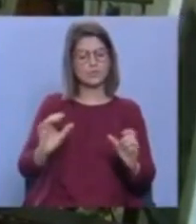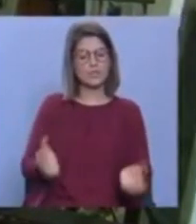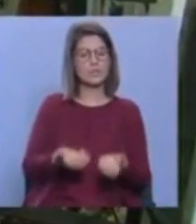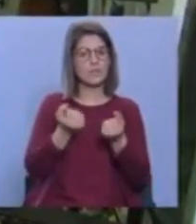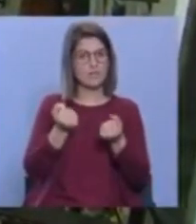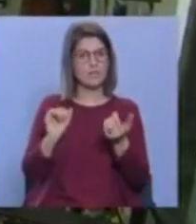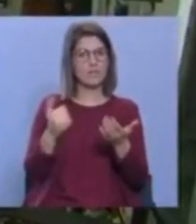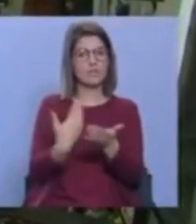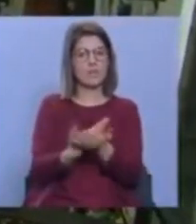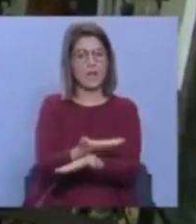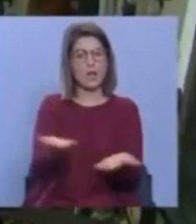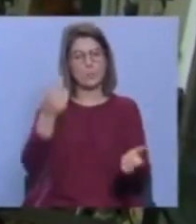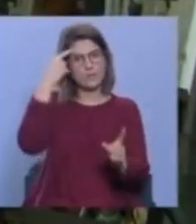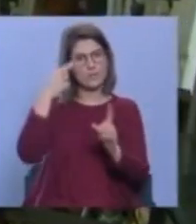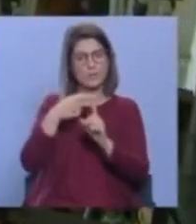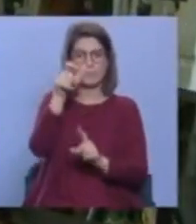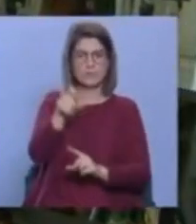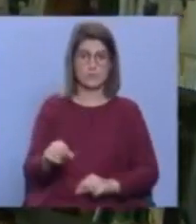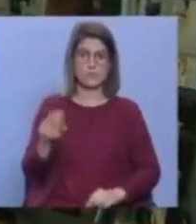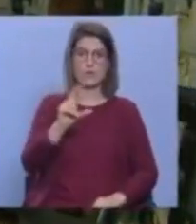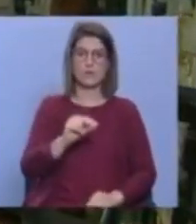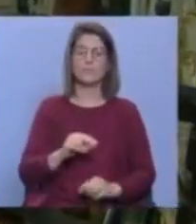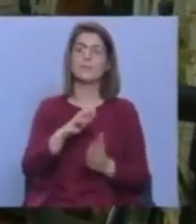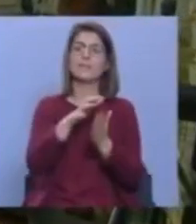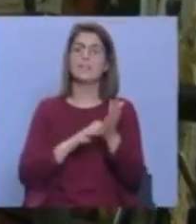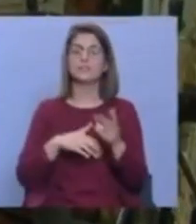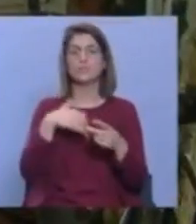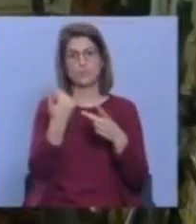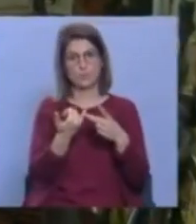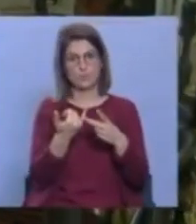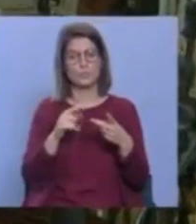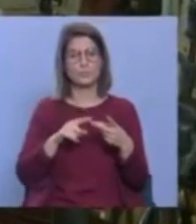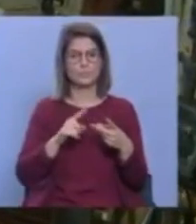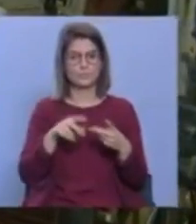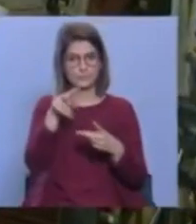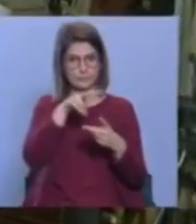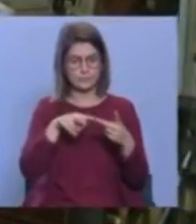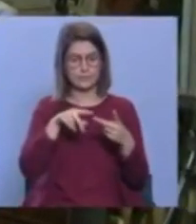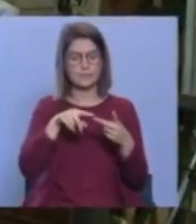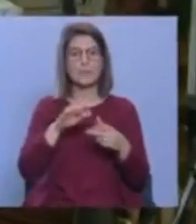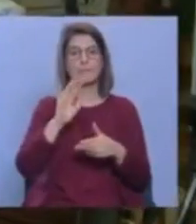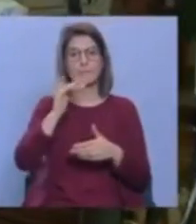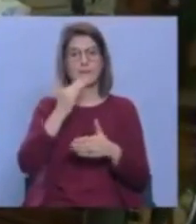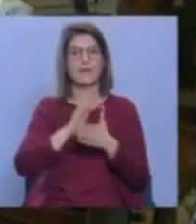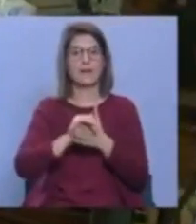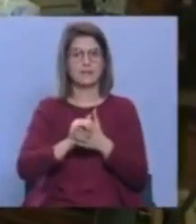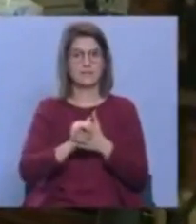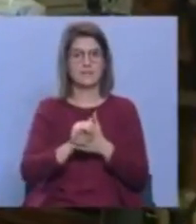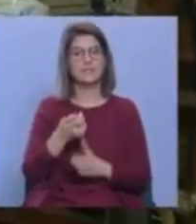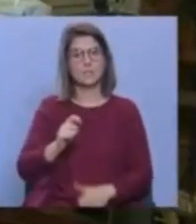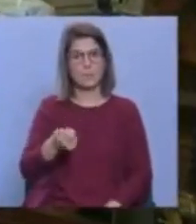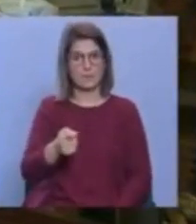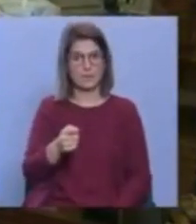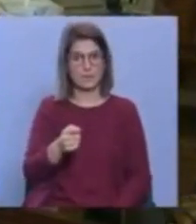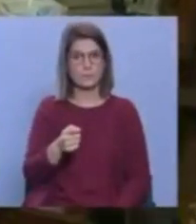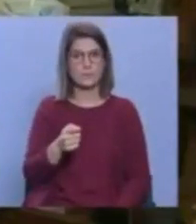construção de um homem novo. A segunda leitura da primeira carta de São Pedro é uma leitura